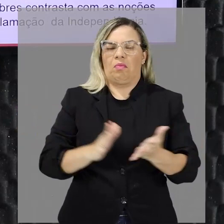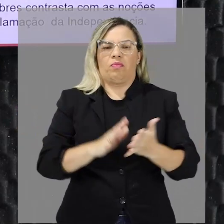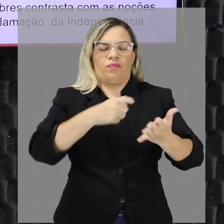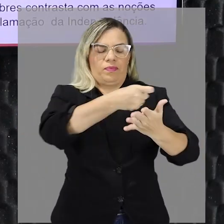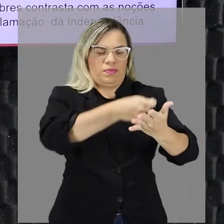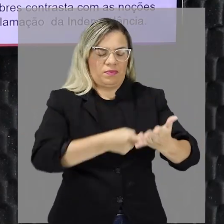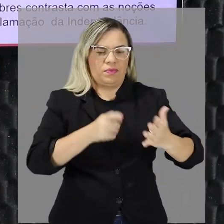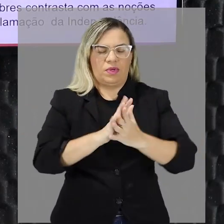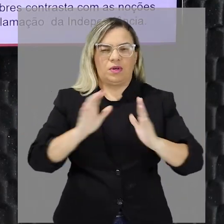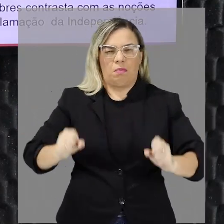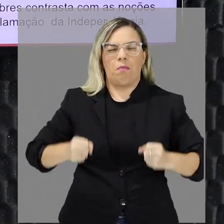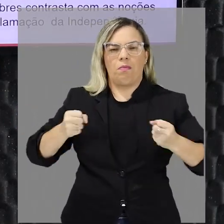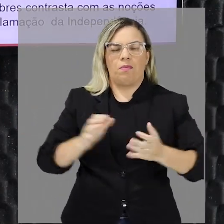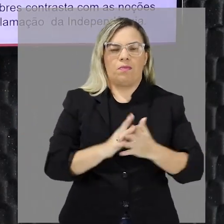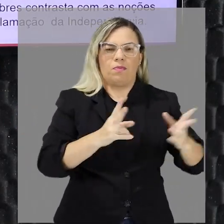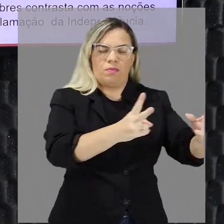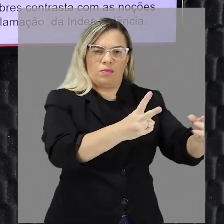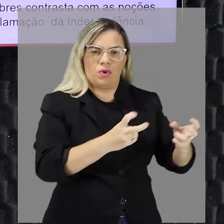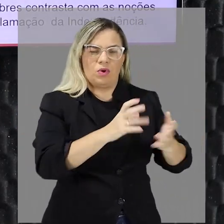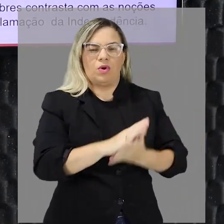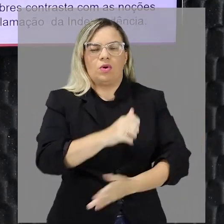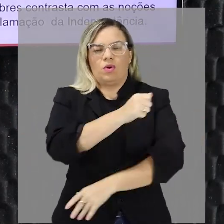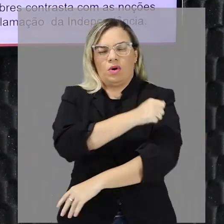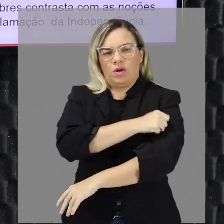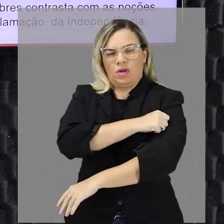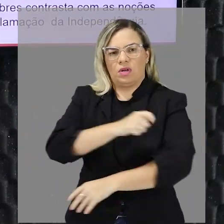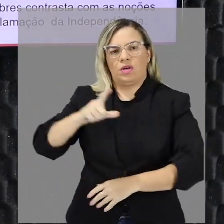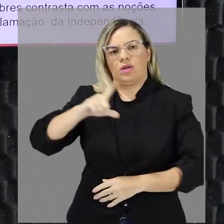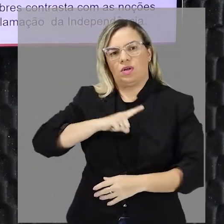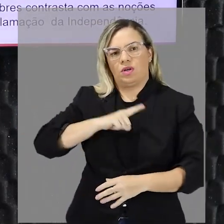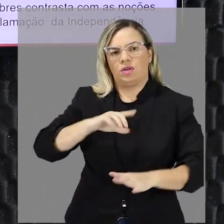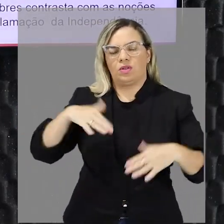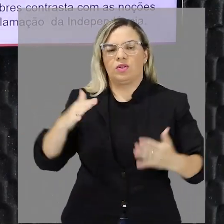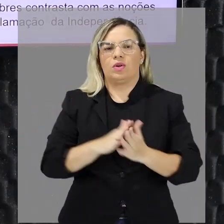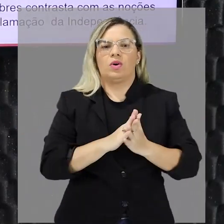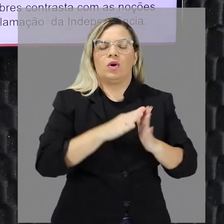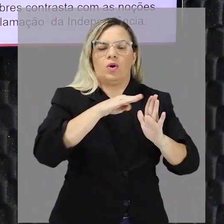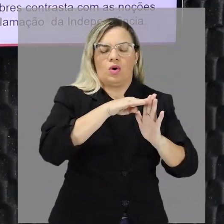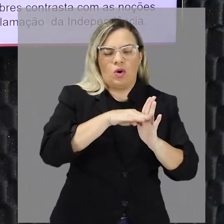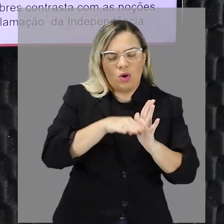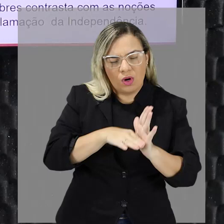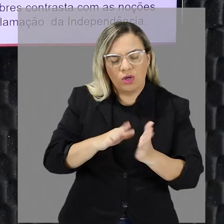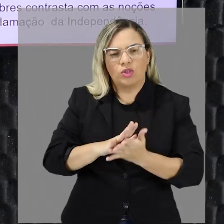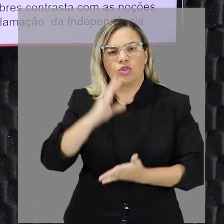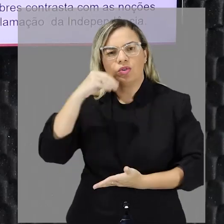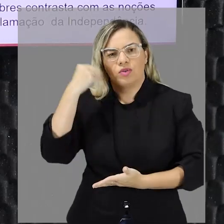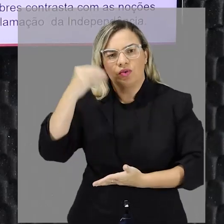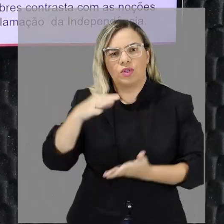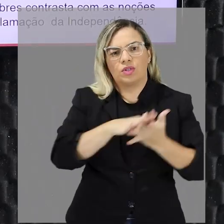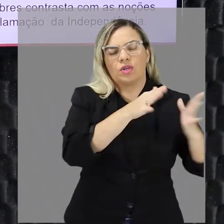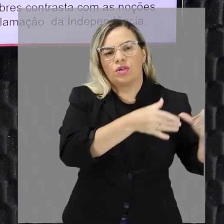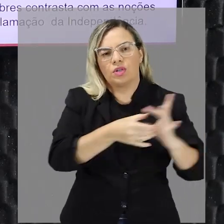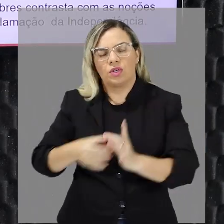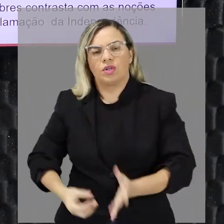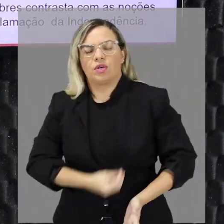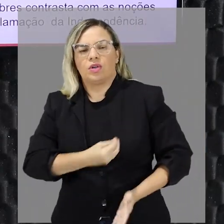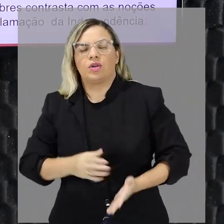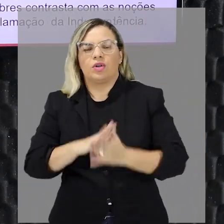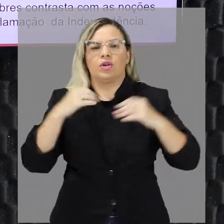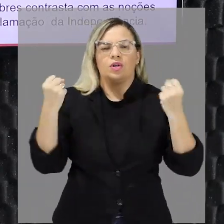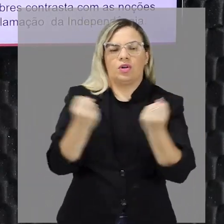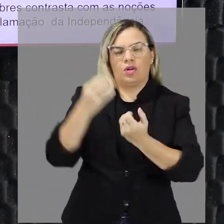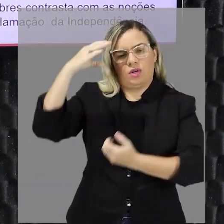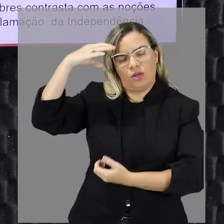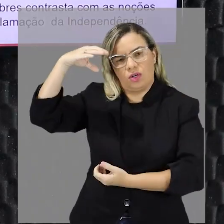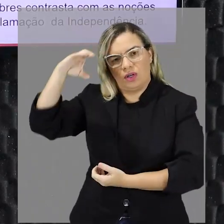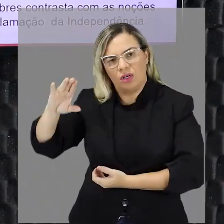texto, né, turma? A gente pode perceber que o Guilherme, ele possui um bom repertório sociocultural. É tanto que ele cita aí o